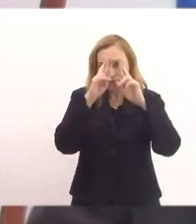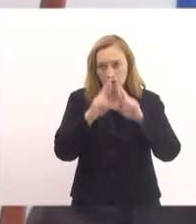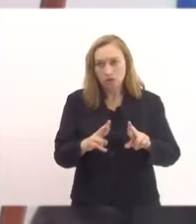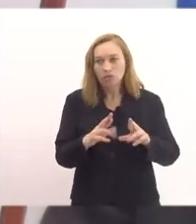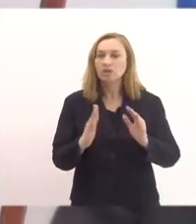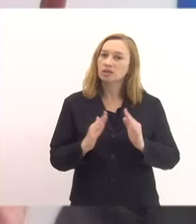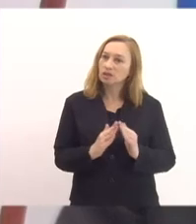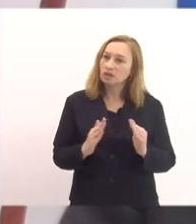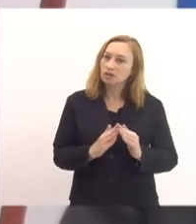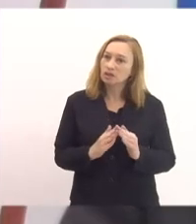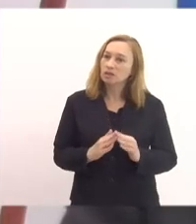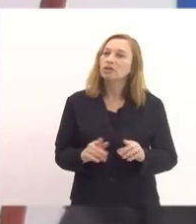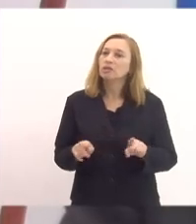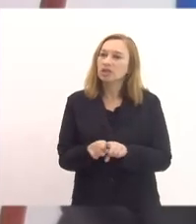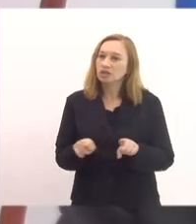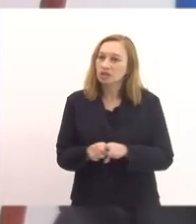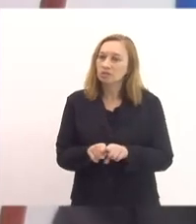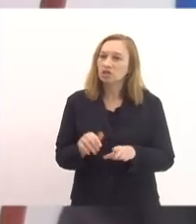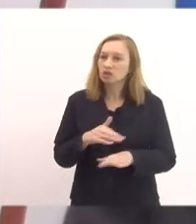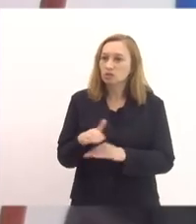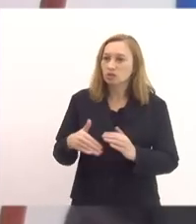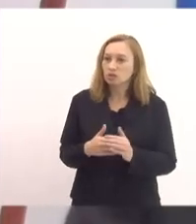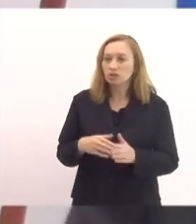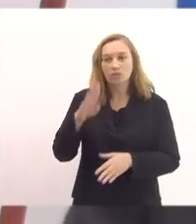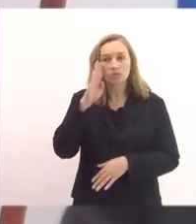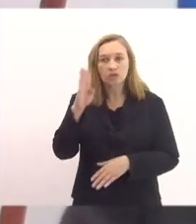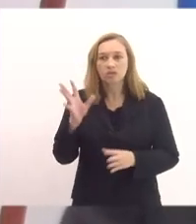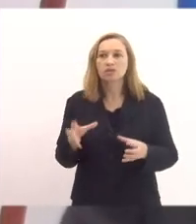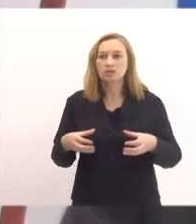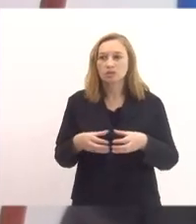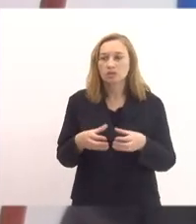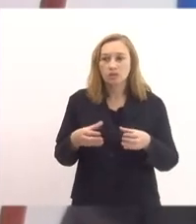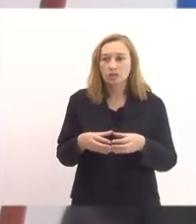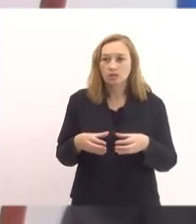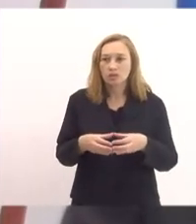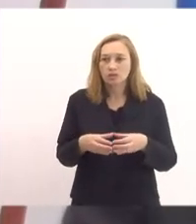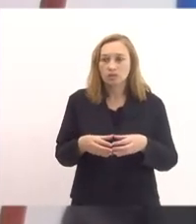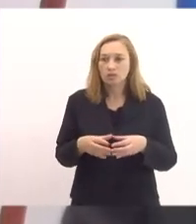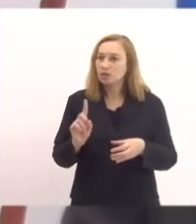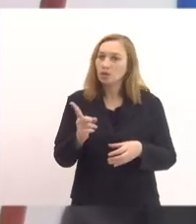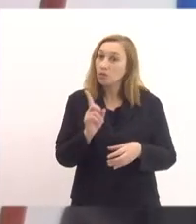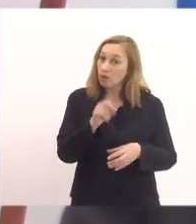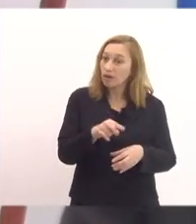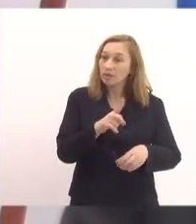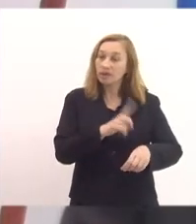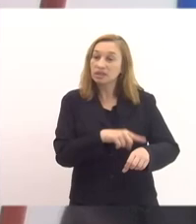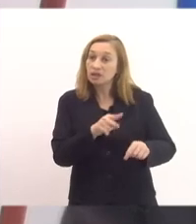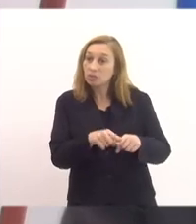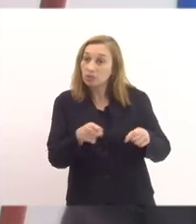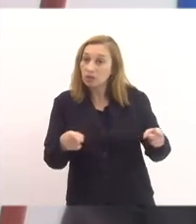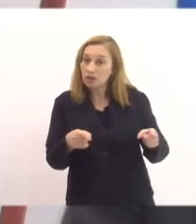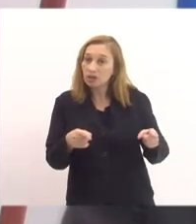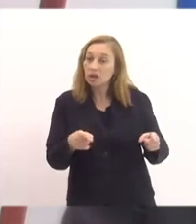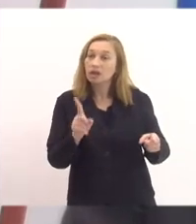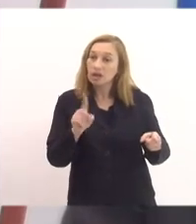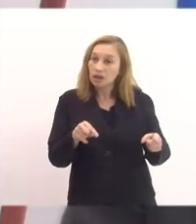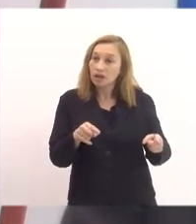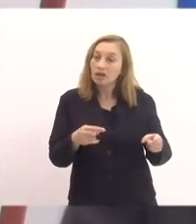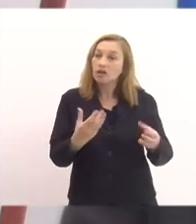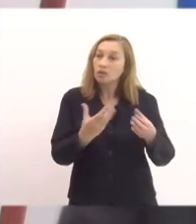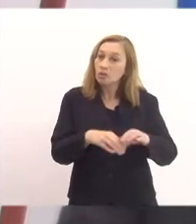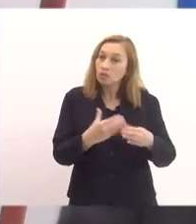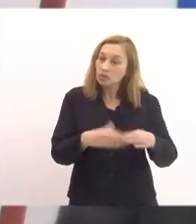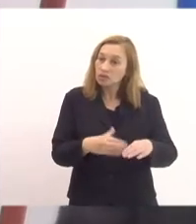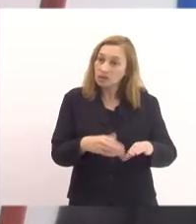dessa casa, mas da corporação. Então, assim, a prioridade da comissão não é para temporário. A prioridade da comissão é para